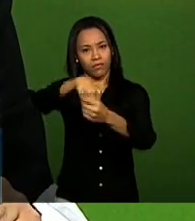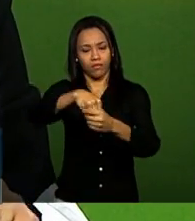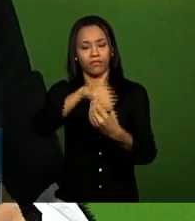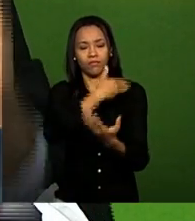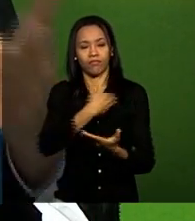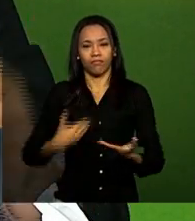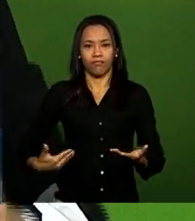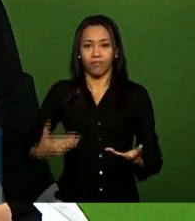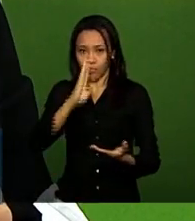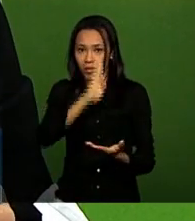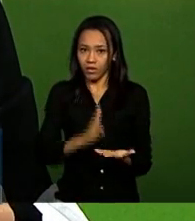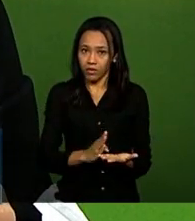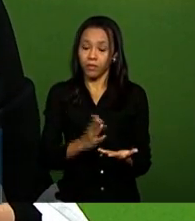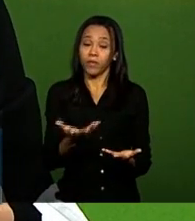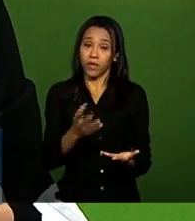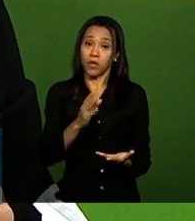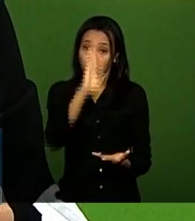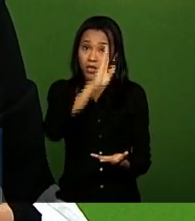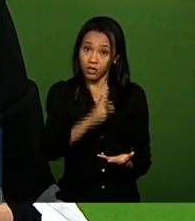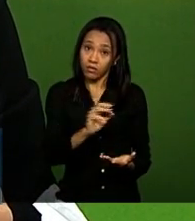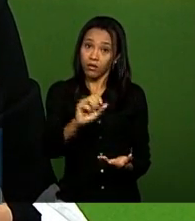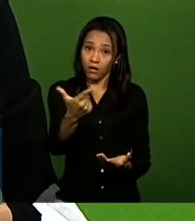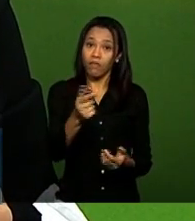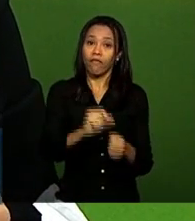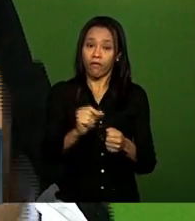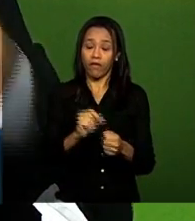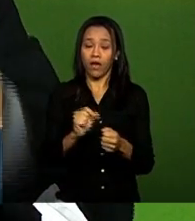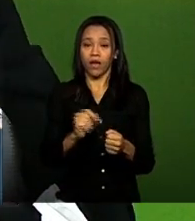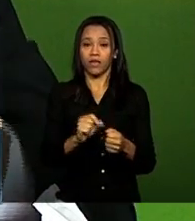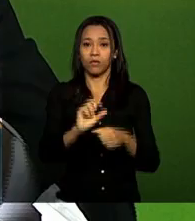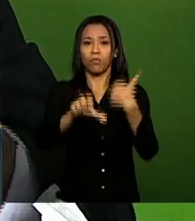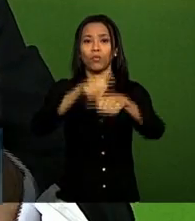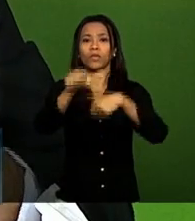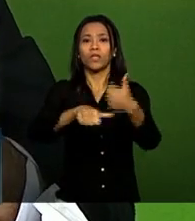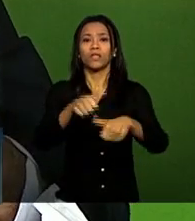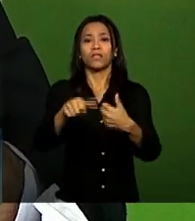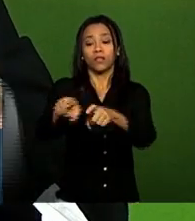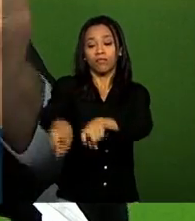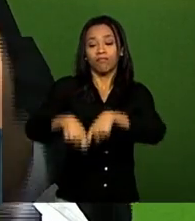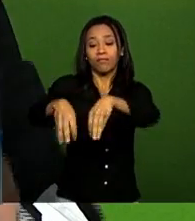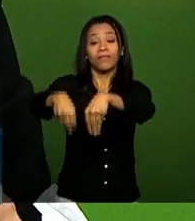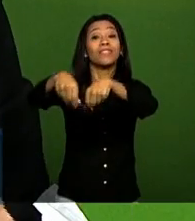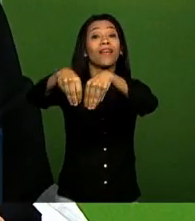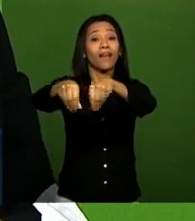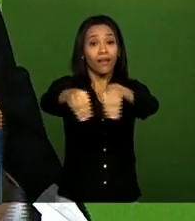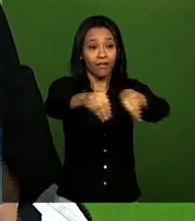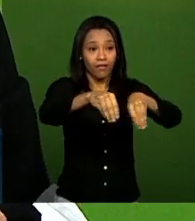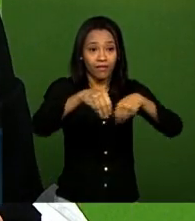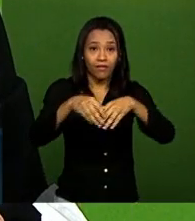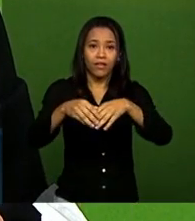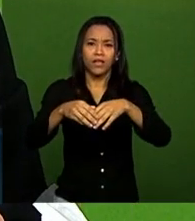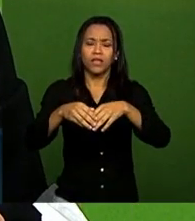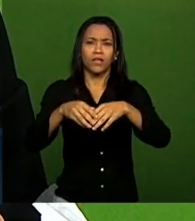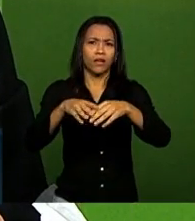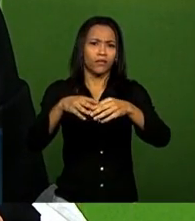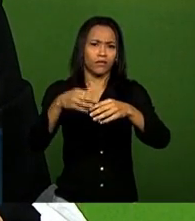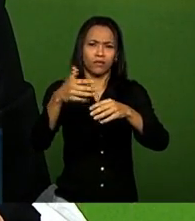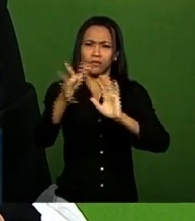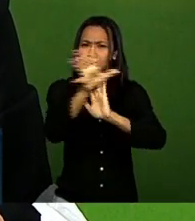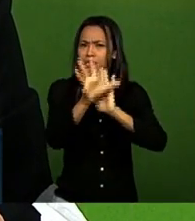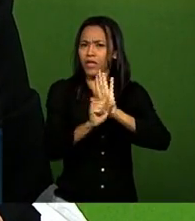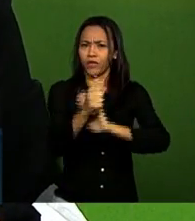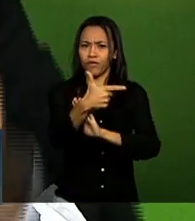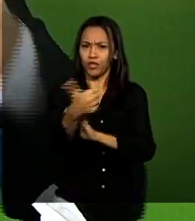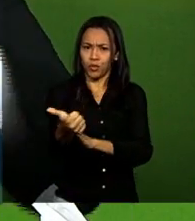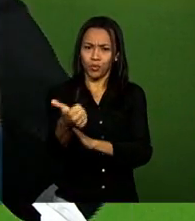Brasil vive o Brasil faz reforma agrária sim nenhum governo no século xx1 desse planeta